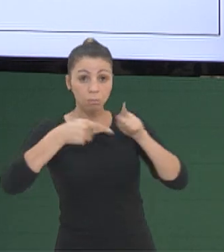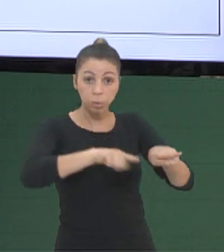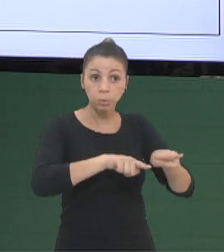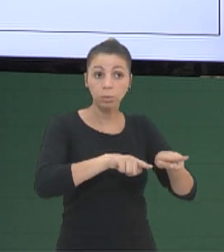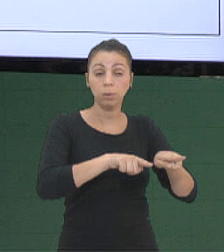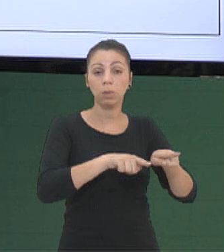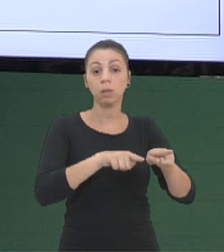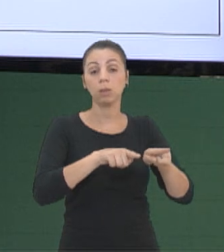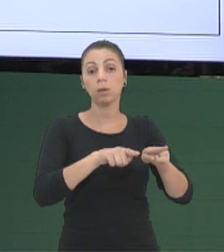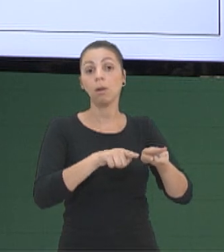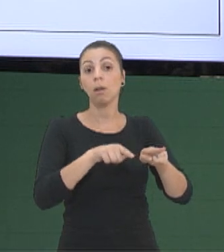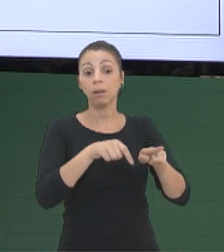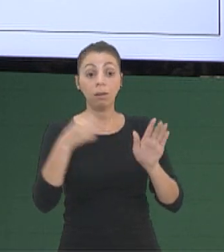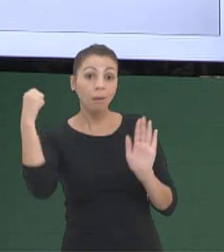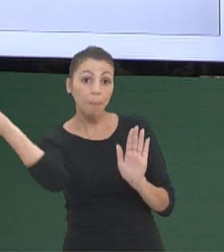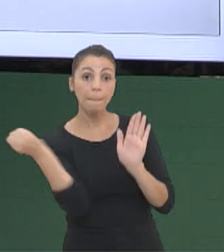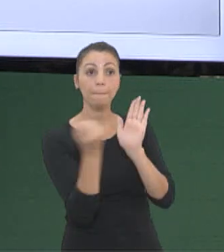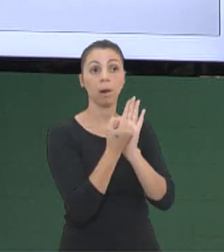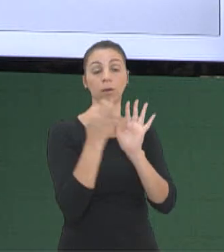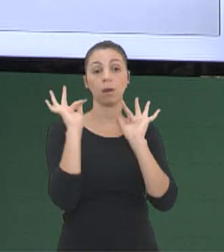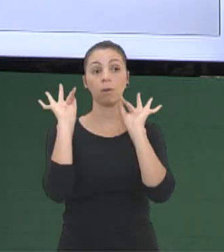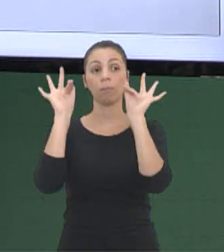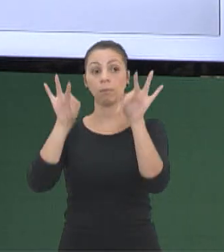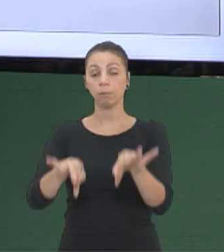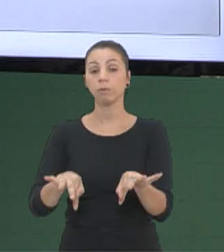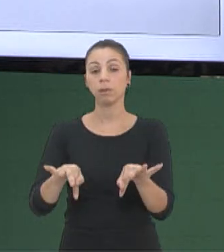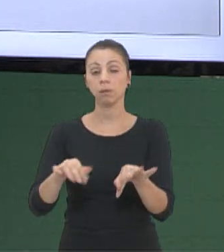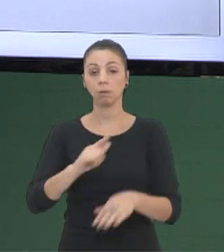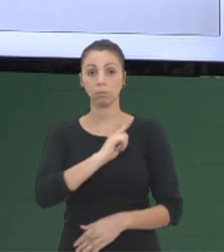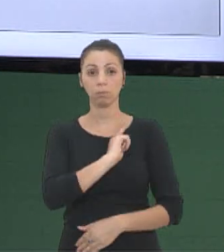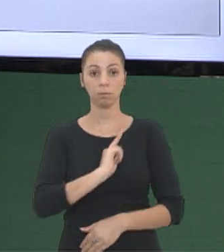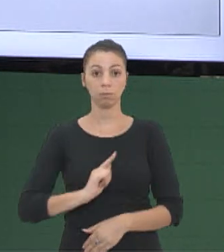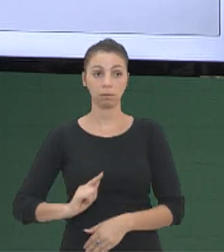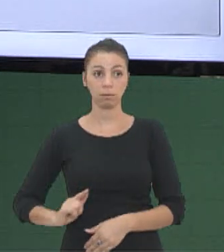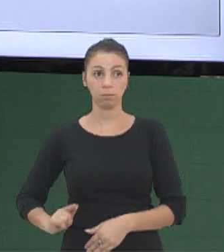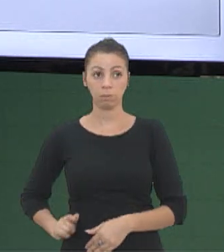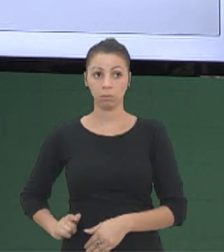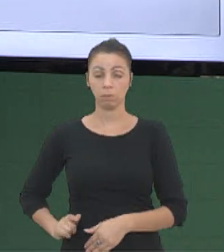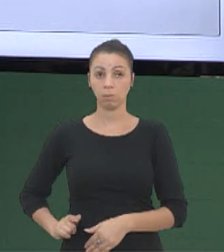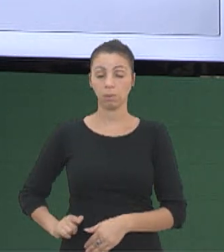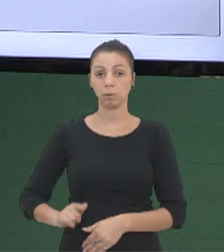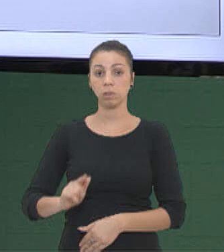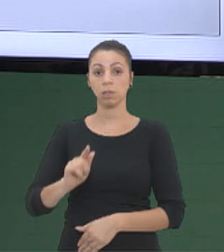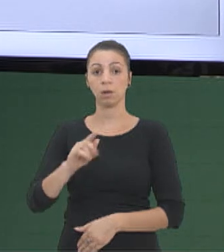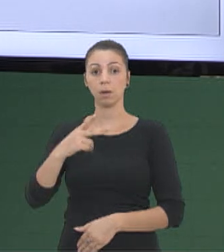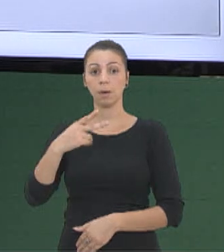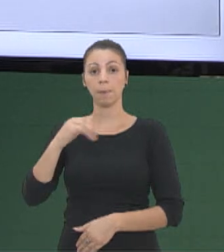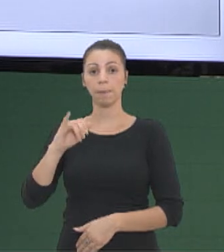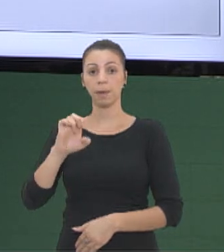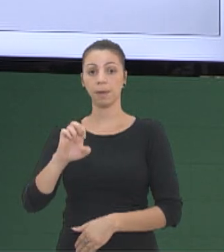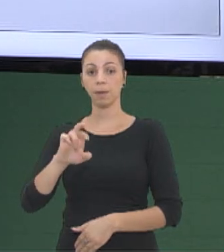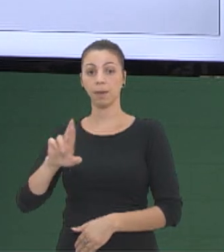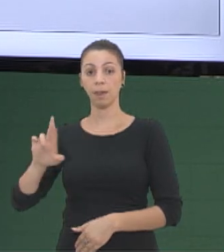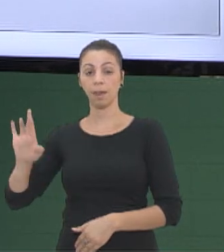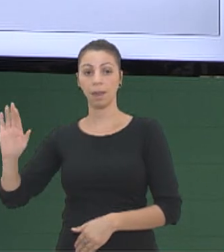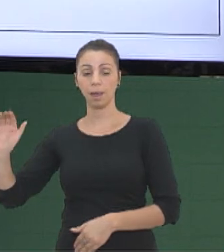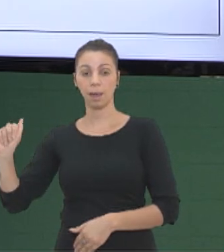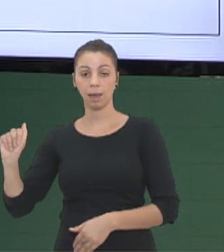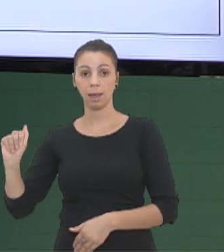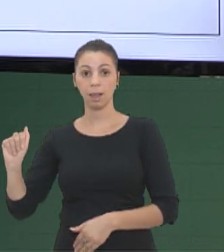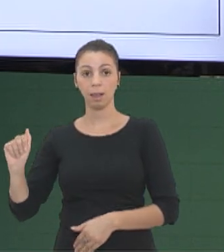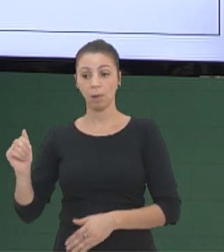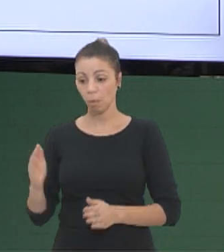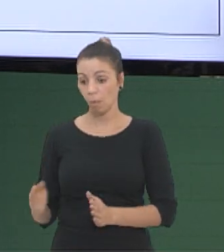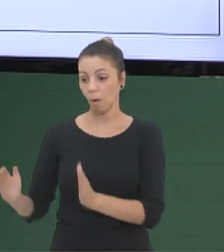marca o final do governo de Robespierre e dá início ao diretório, qual nós